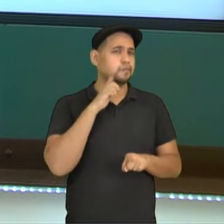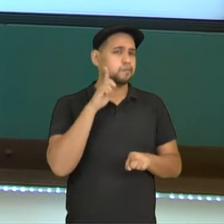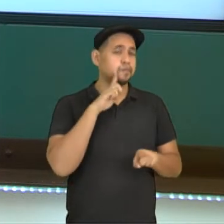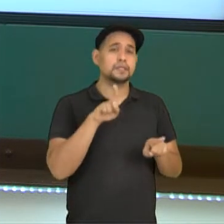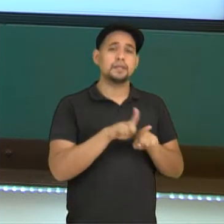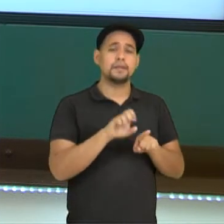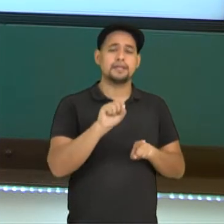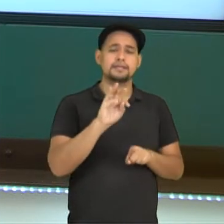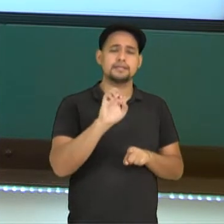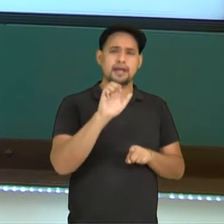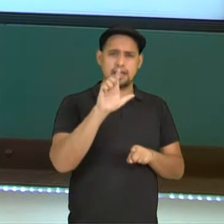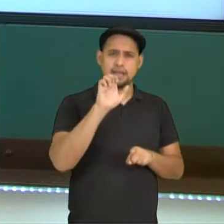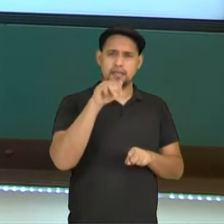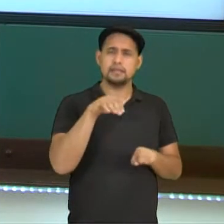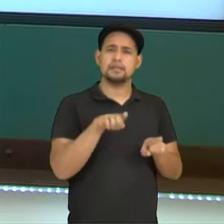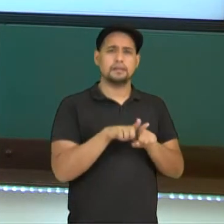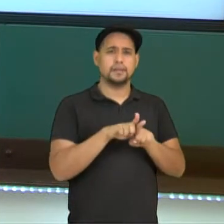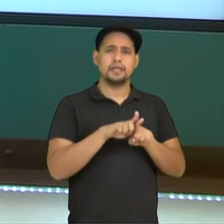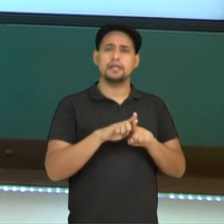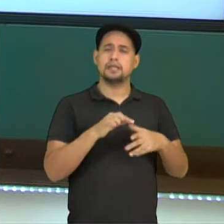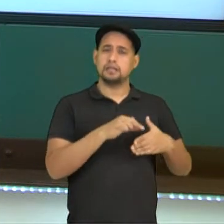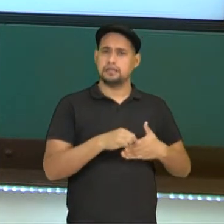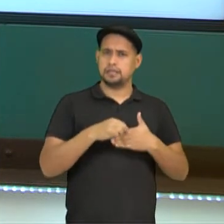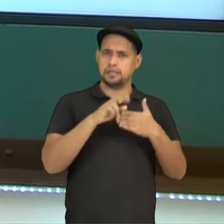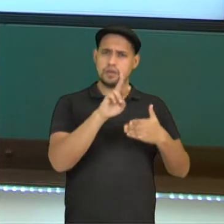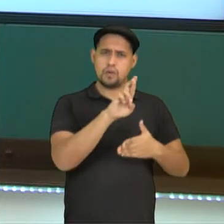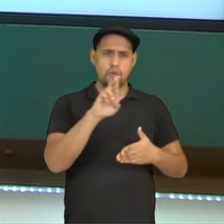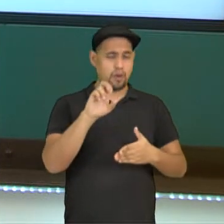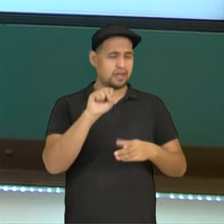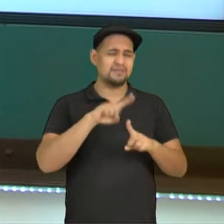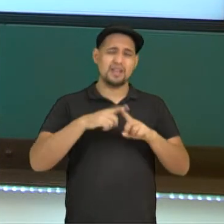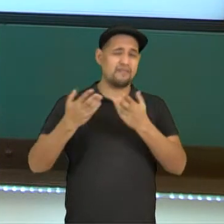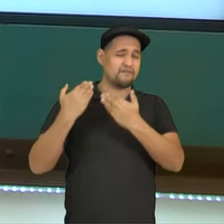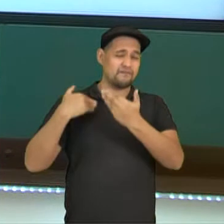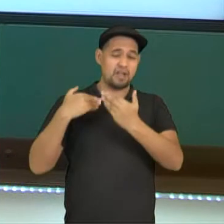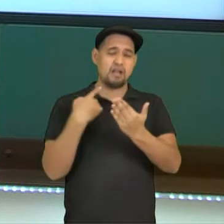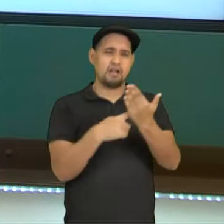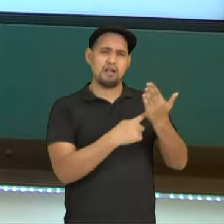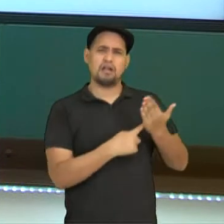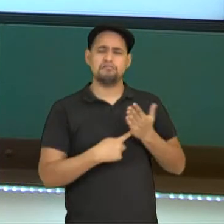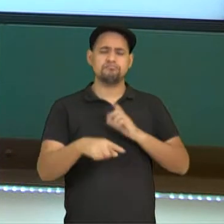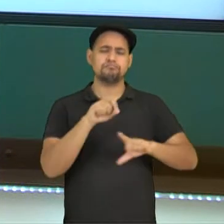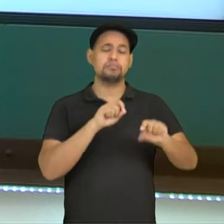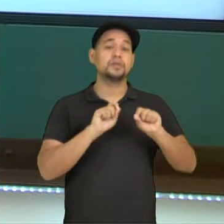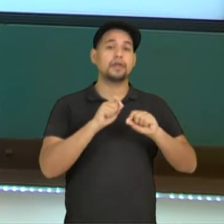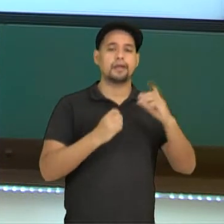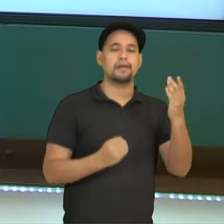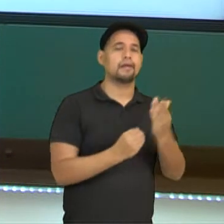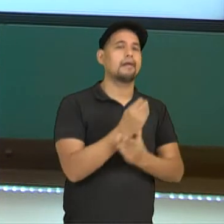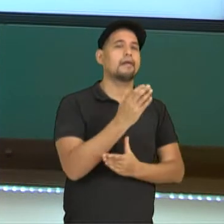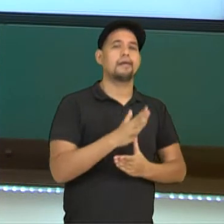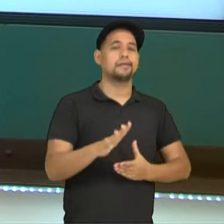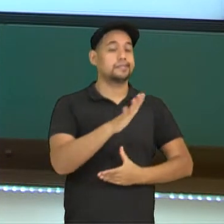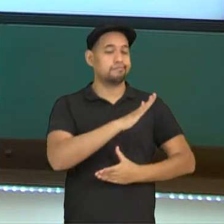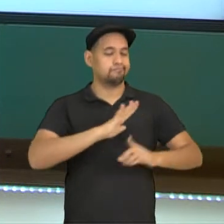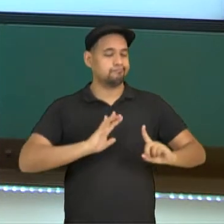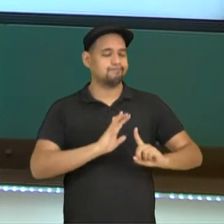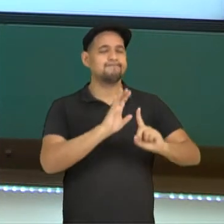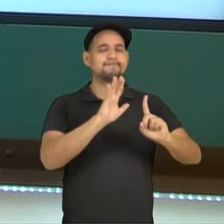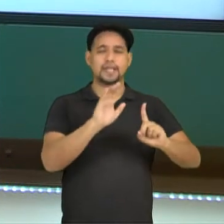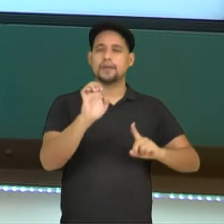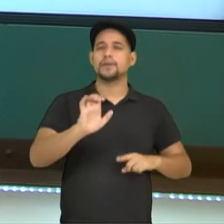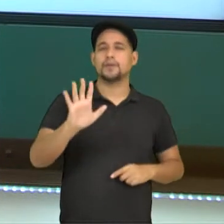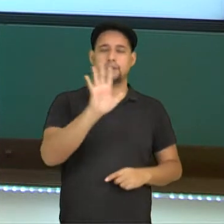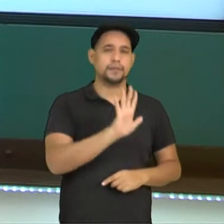Stalin, líder da União Soviética. E esse acordo, entre outras coisas, decidiu por criar áreas de influência na